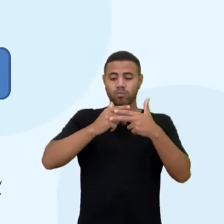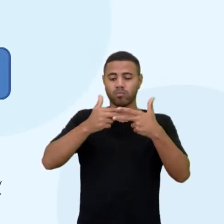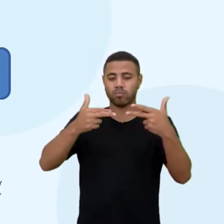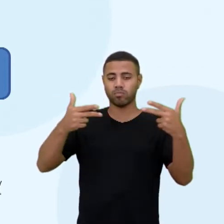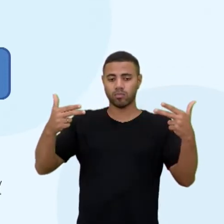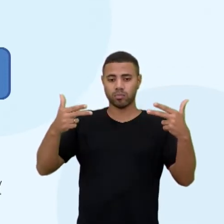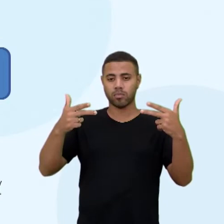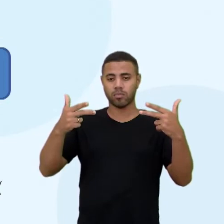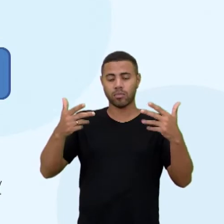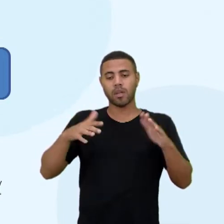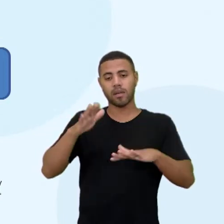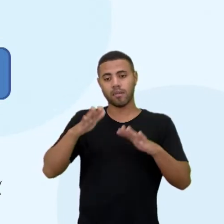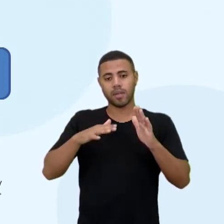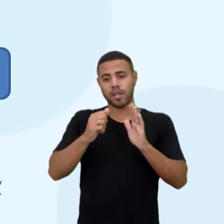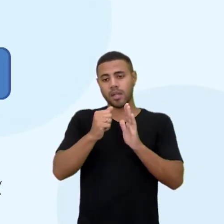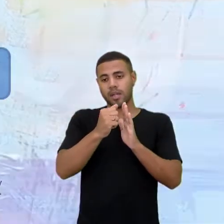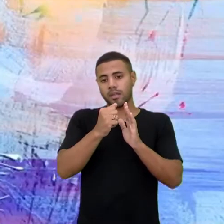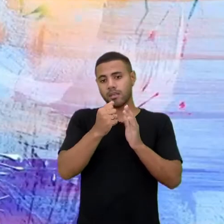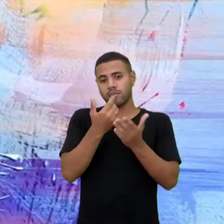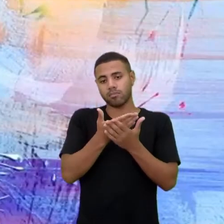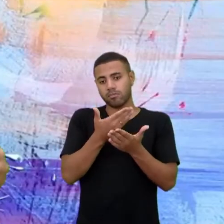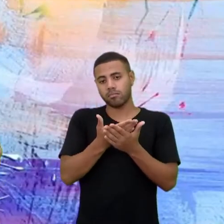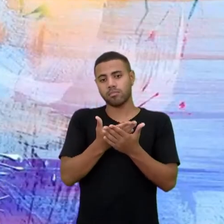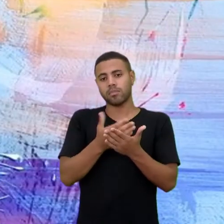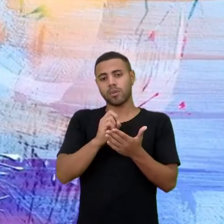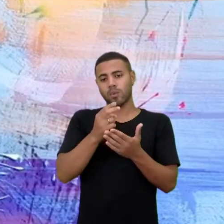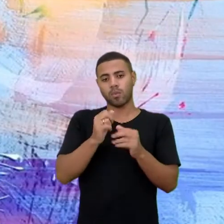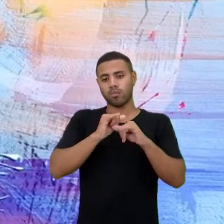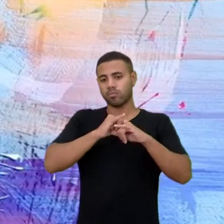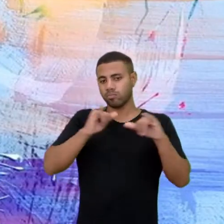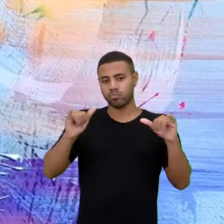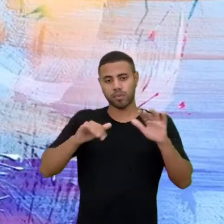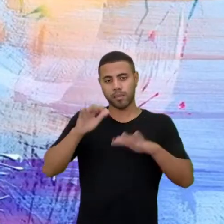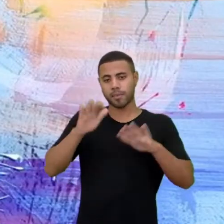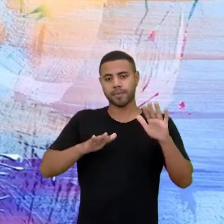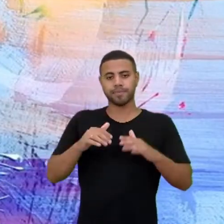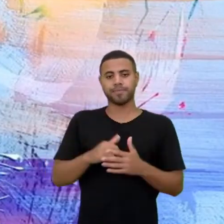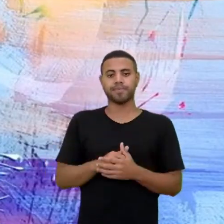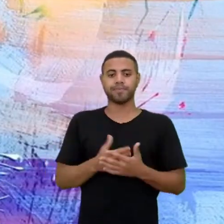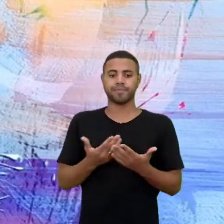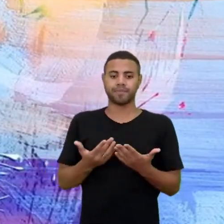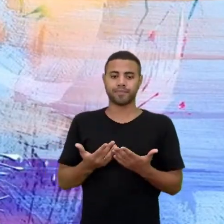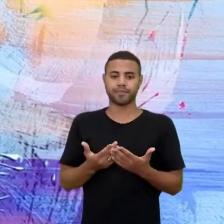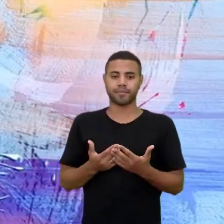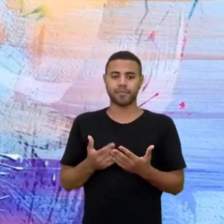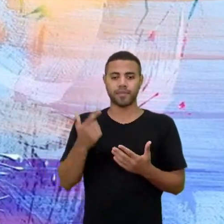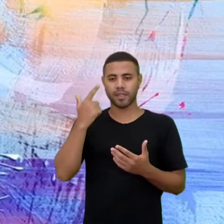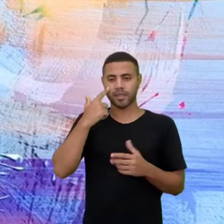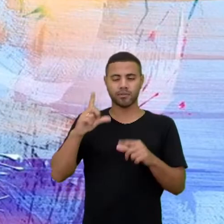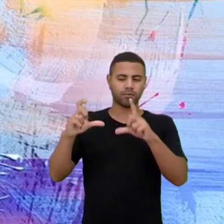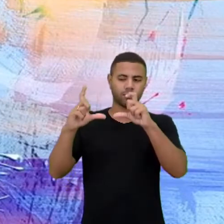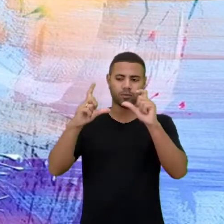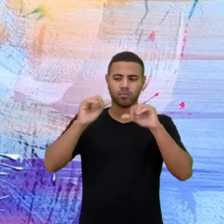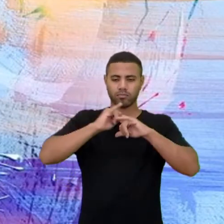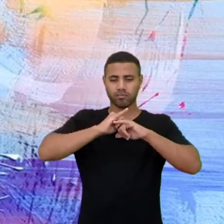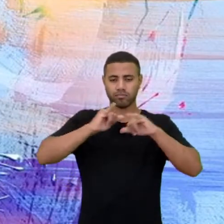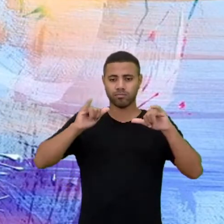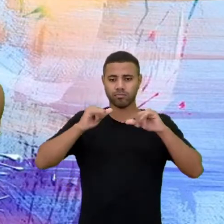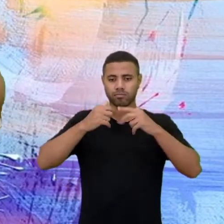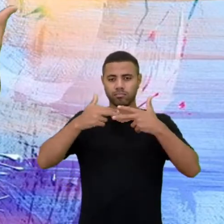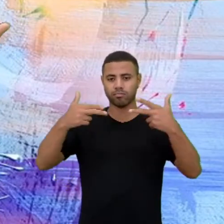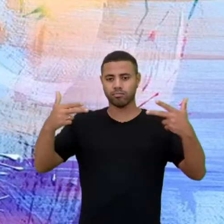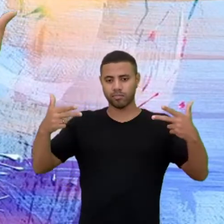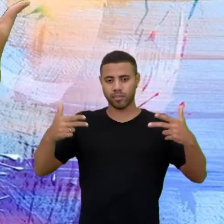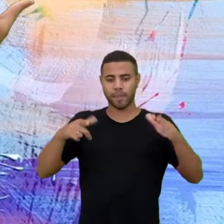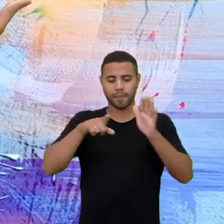ele acadêmico, né? Então a gente começa dentro do nosso mapa mental a trazer todas as possibilidades aí que nós tivemos